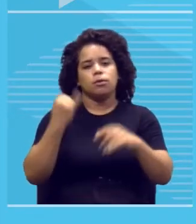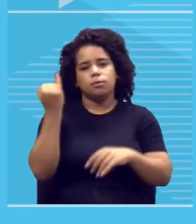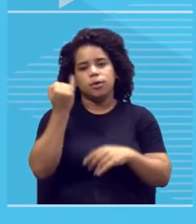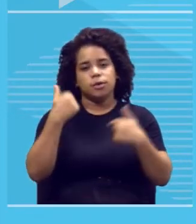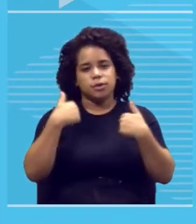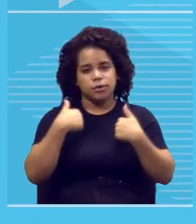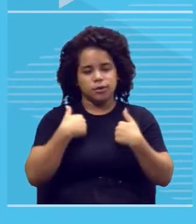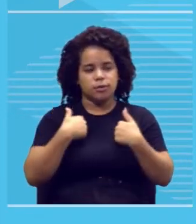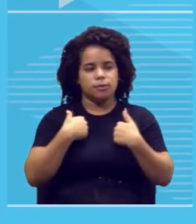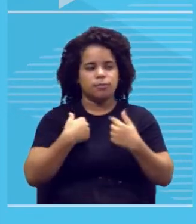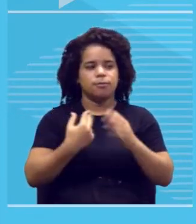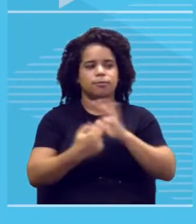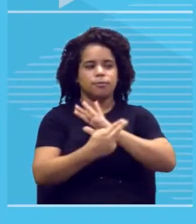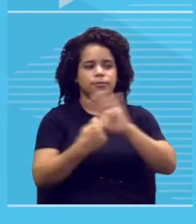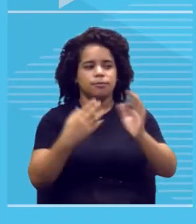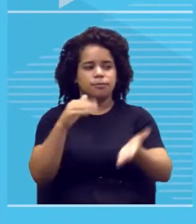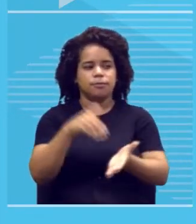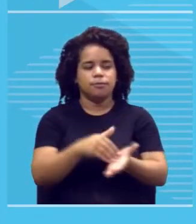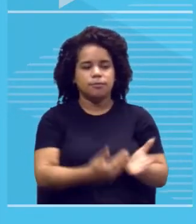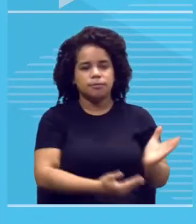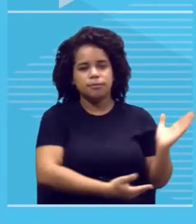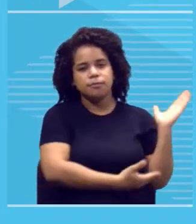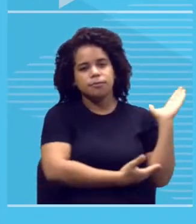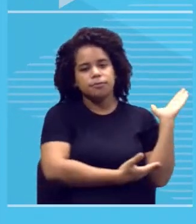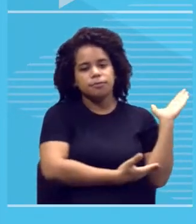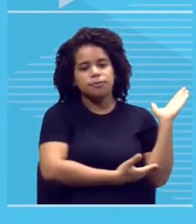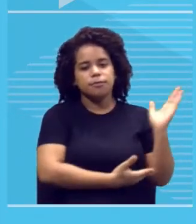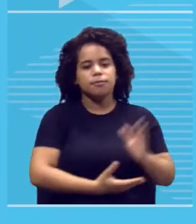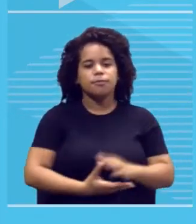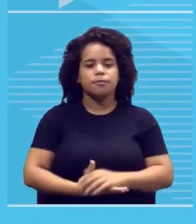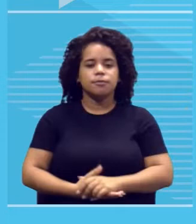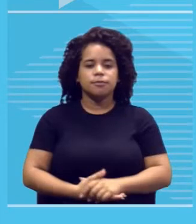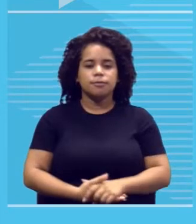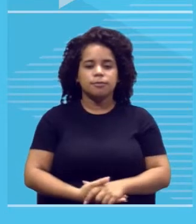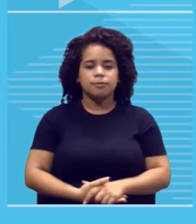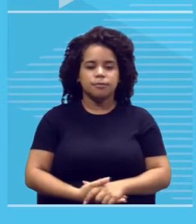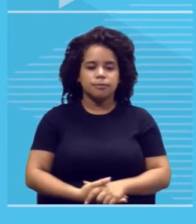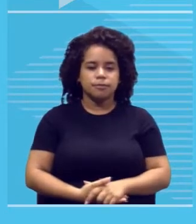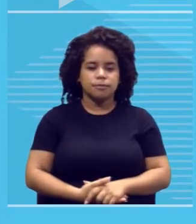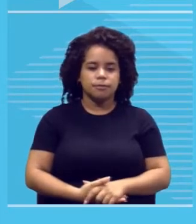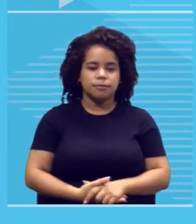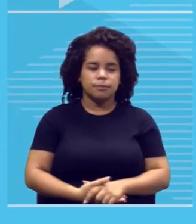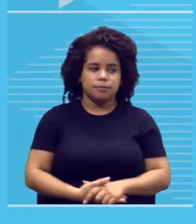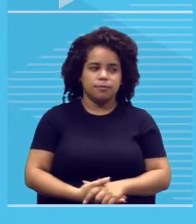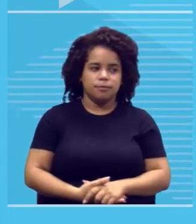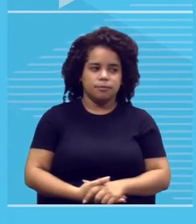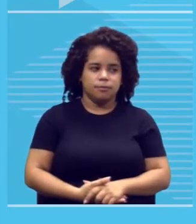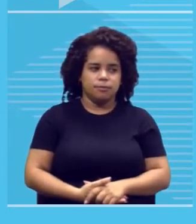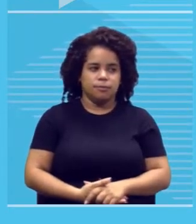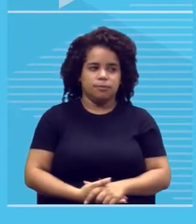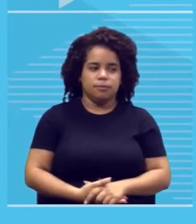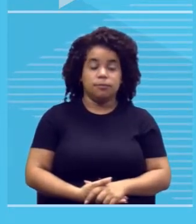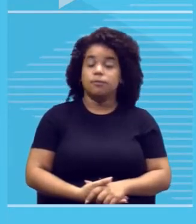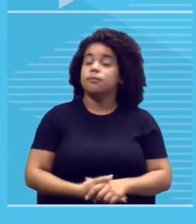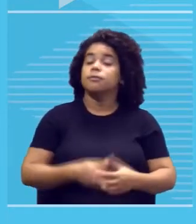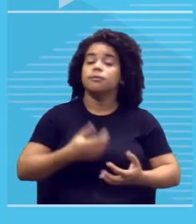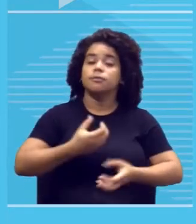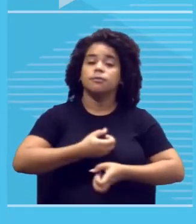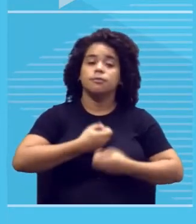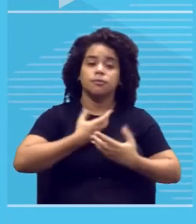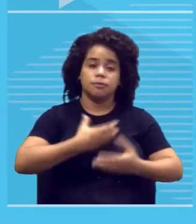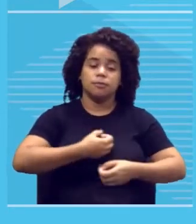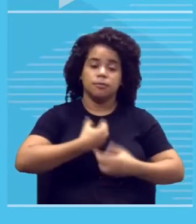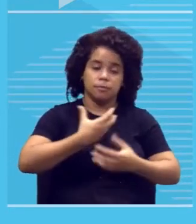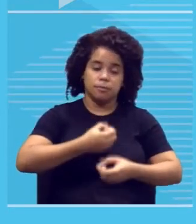ver todo Brejo 1898 1956 nesse poema o brejo vai fazer uma